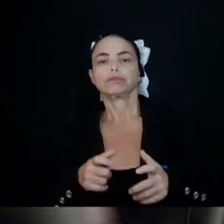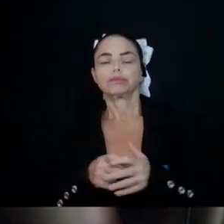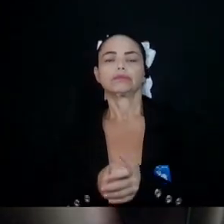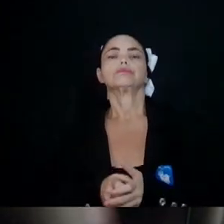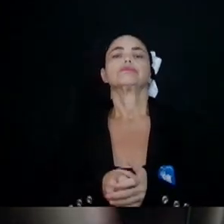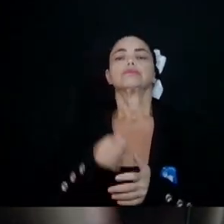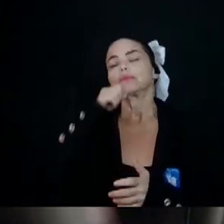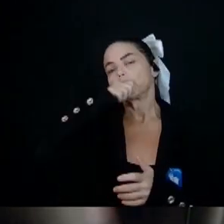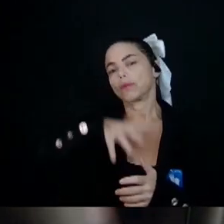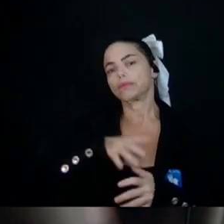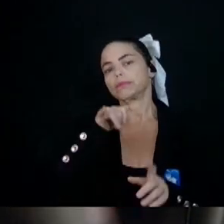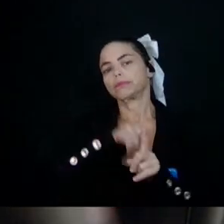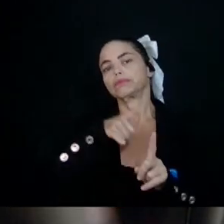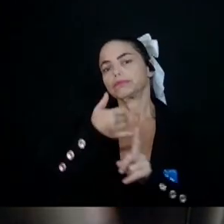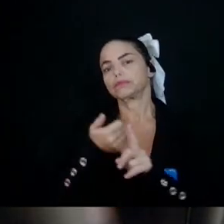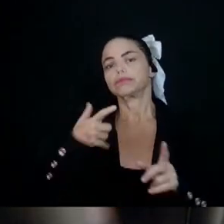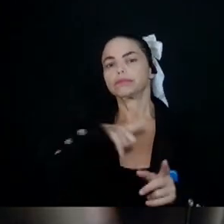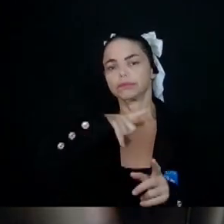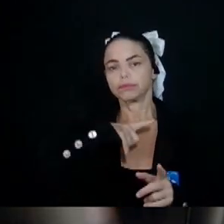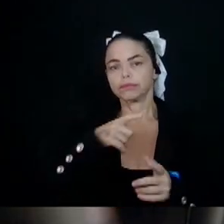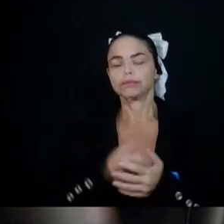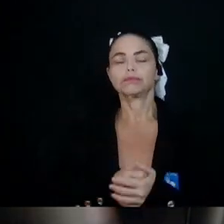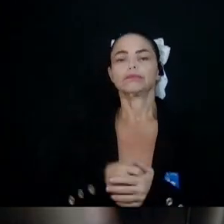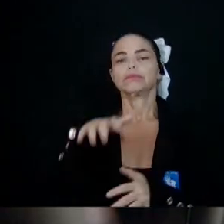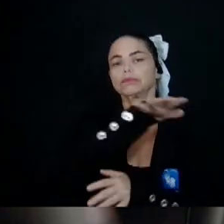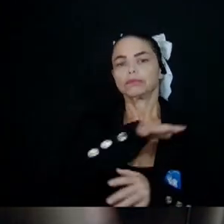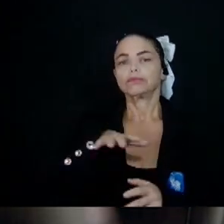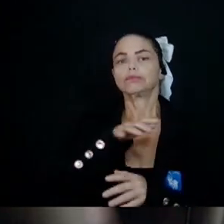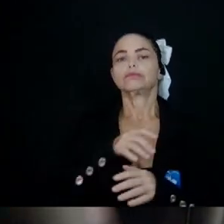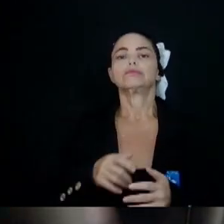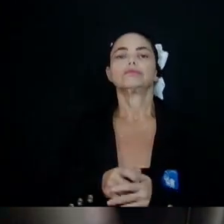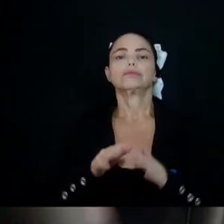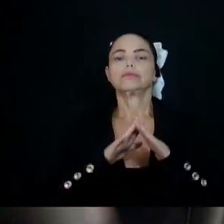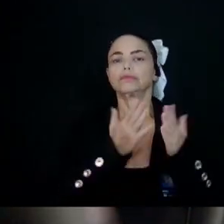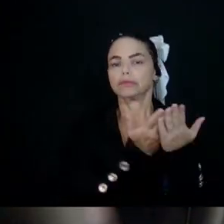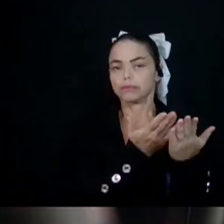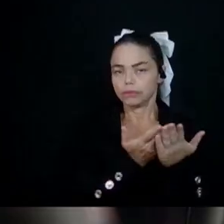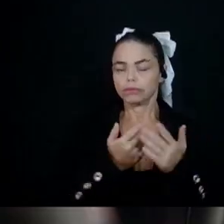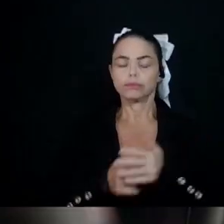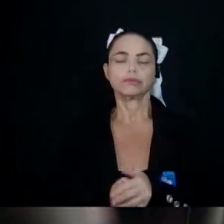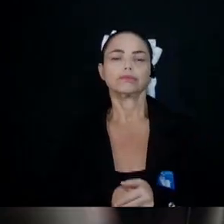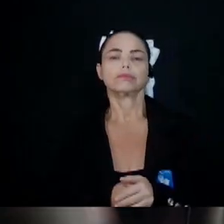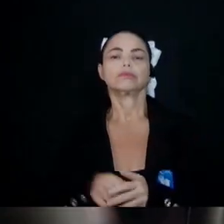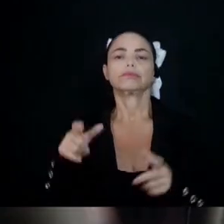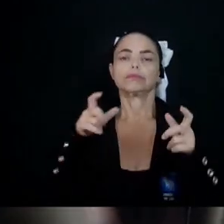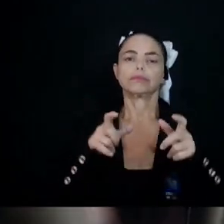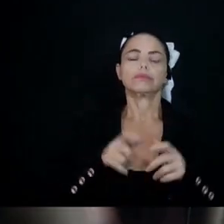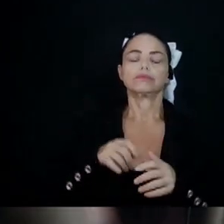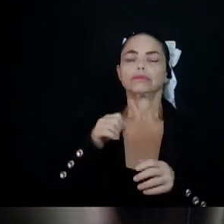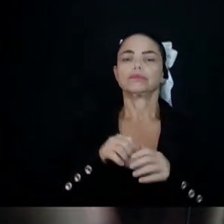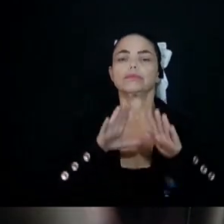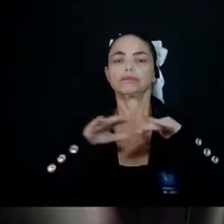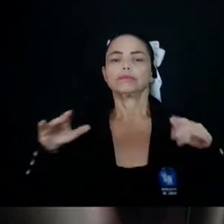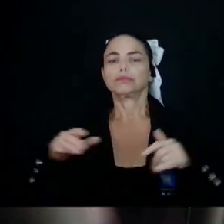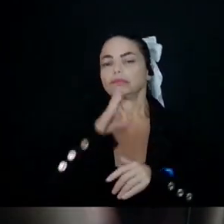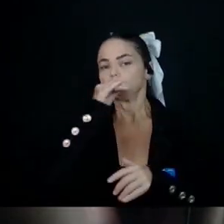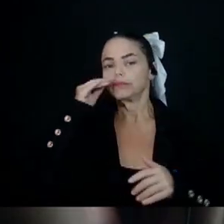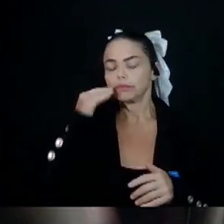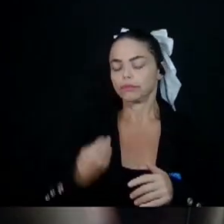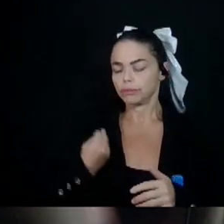esse bullying que já se encontra nos ambientes como escola, nos ambientes que essa criança, que esse adolescente